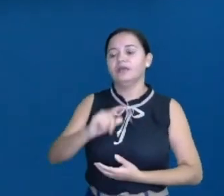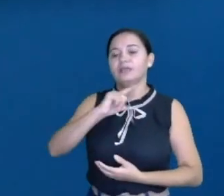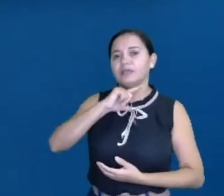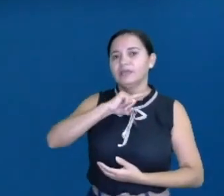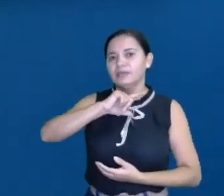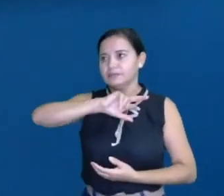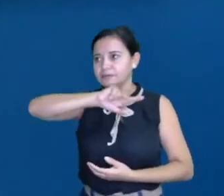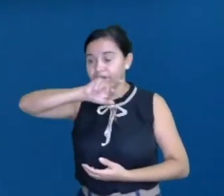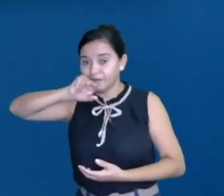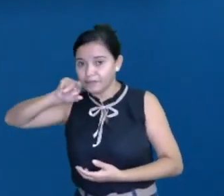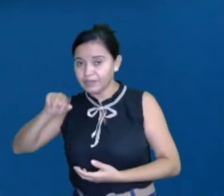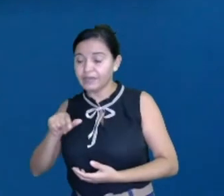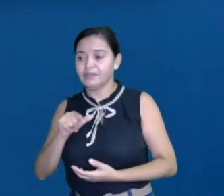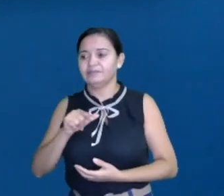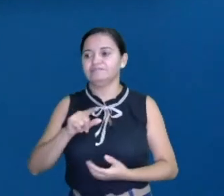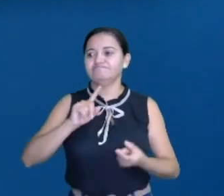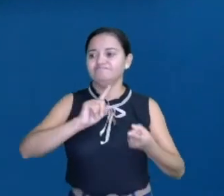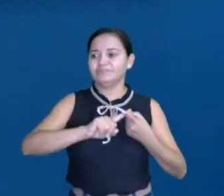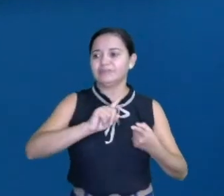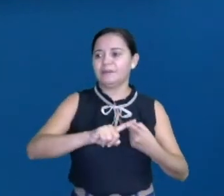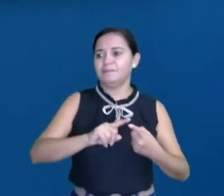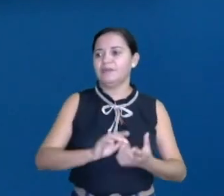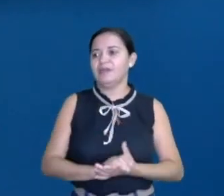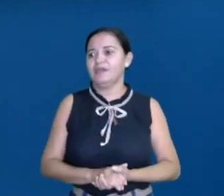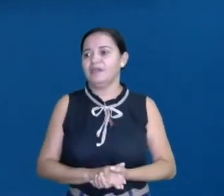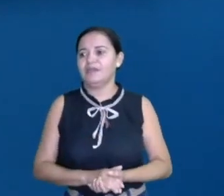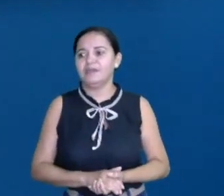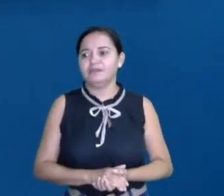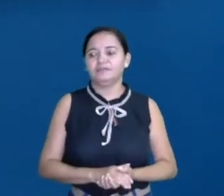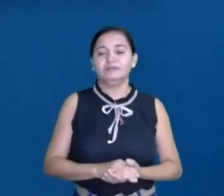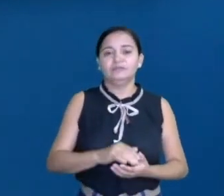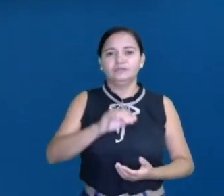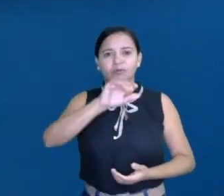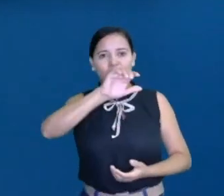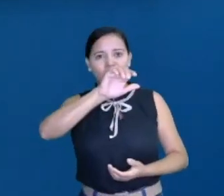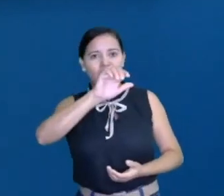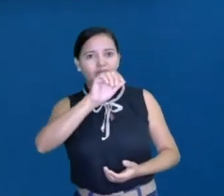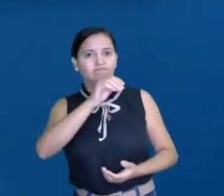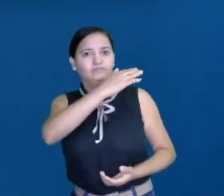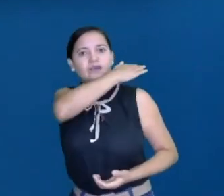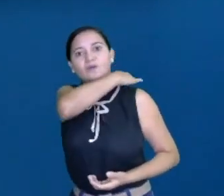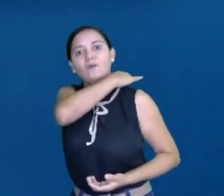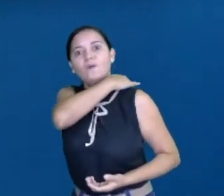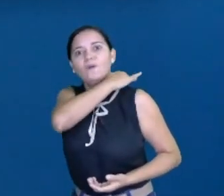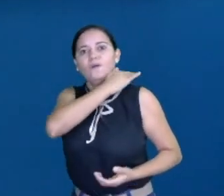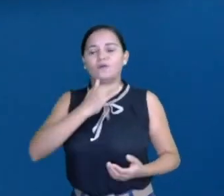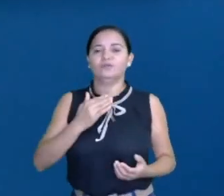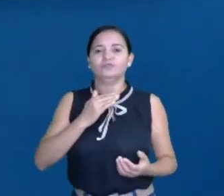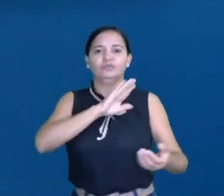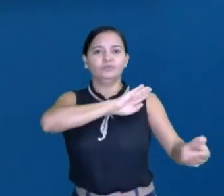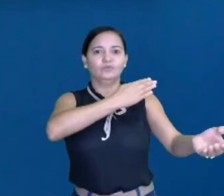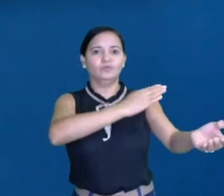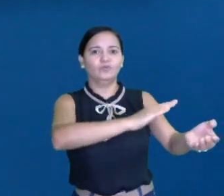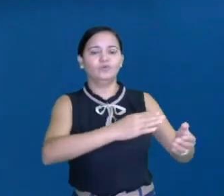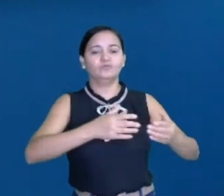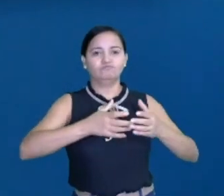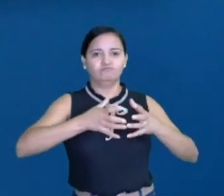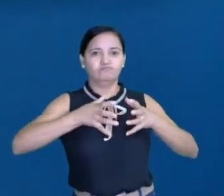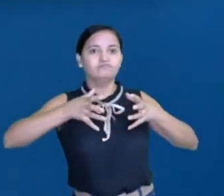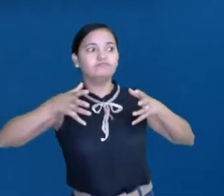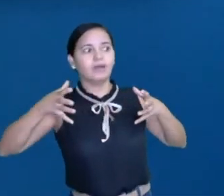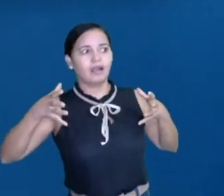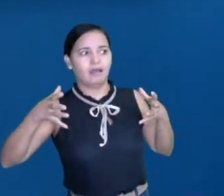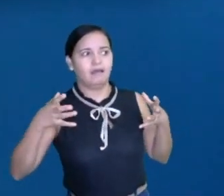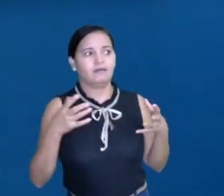também as aponeuroses que ficam no nosso abdômen, em nossas costas e músculos mais largos. Temos